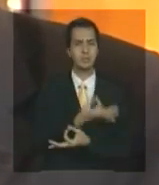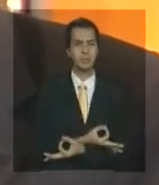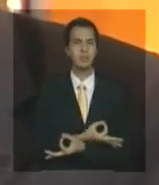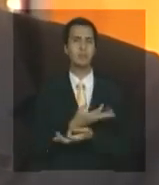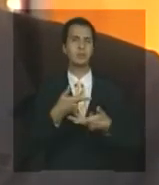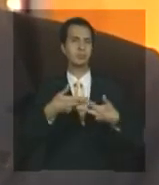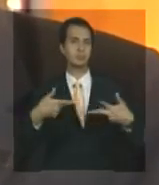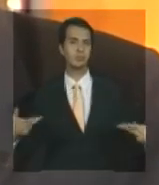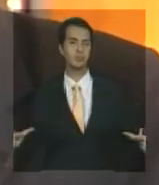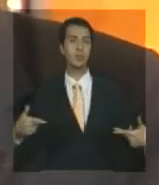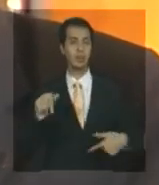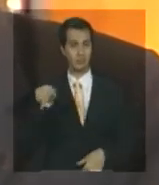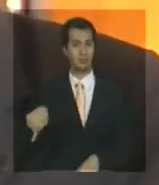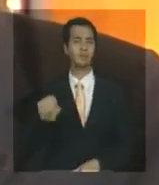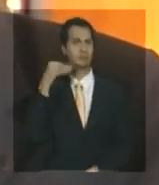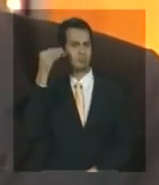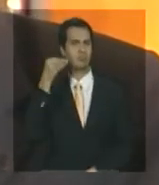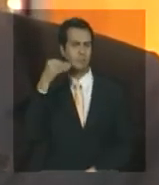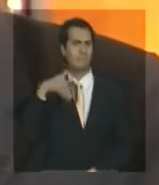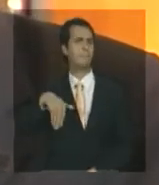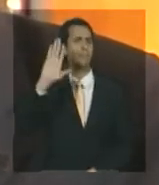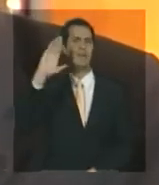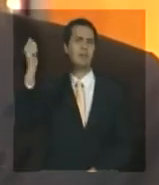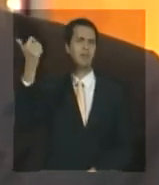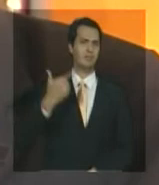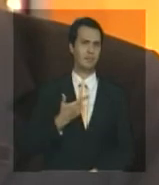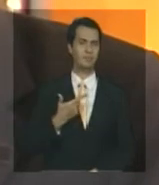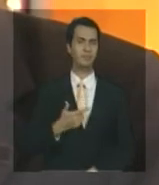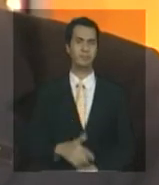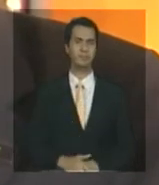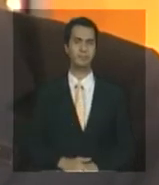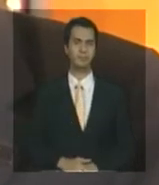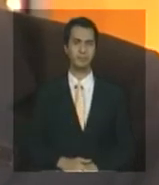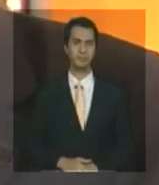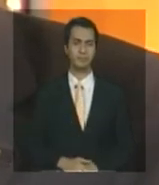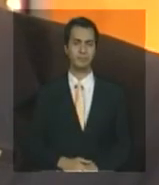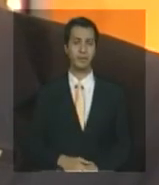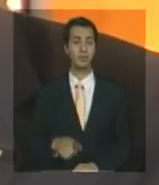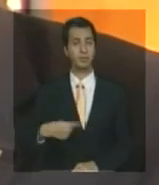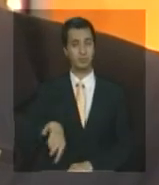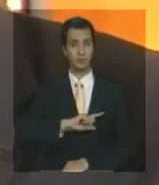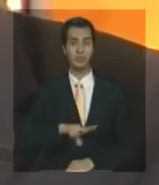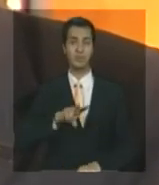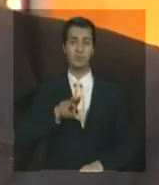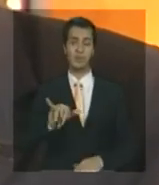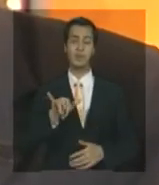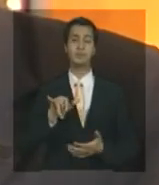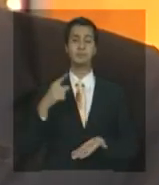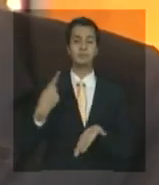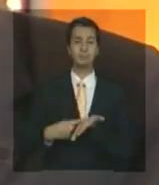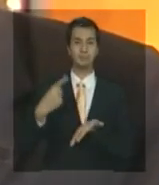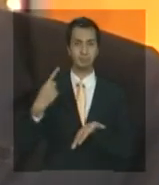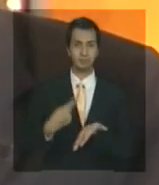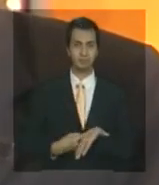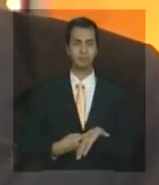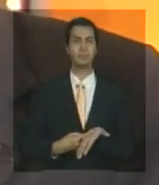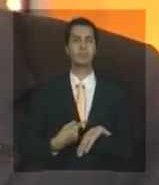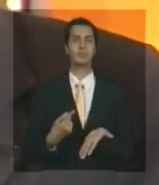que eles também estão bem avançados e bem adiantados. Na verdade, vamos fazer uma agenda comum,